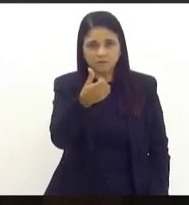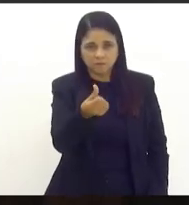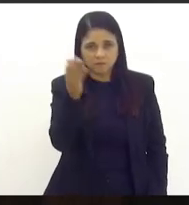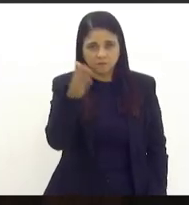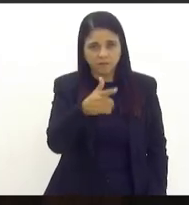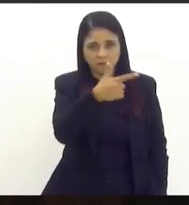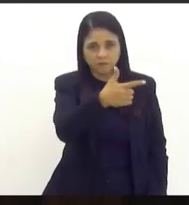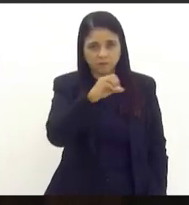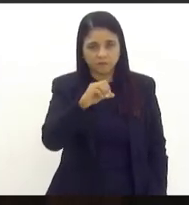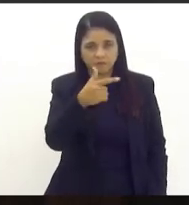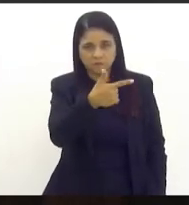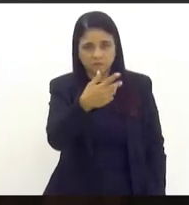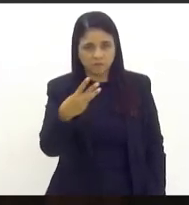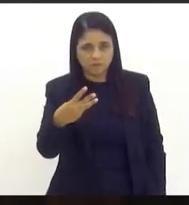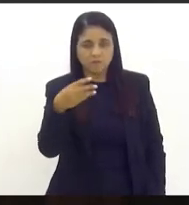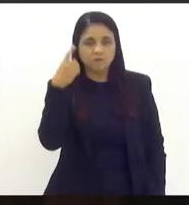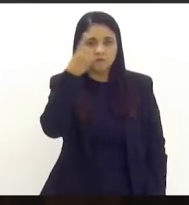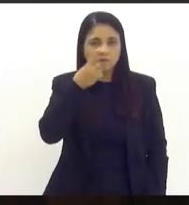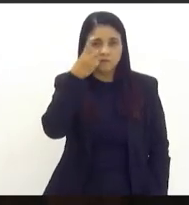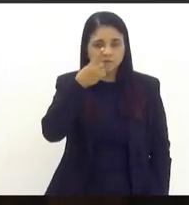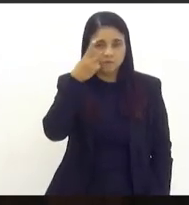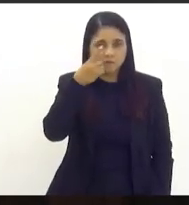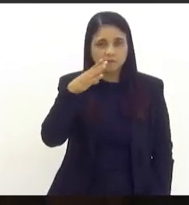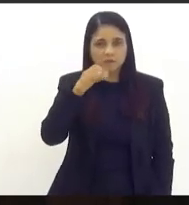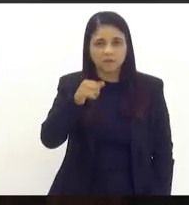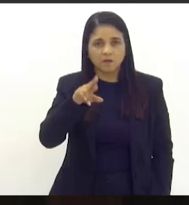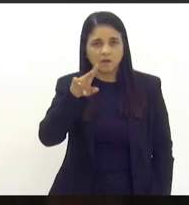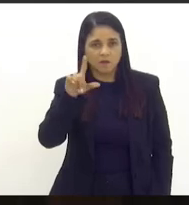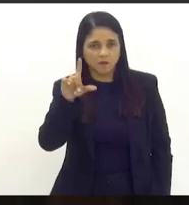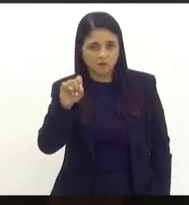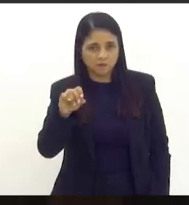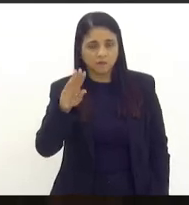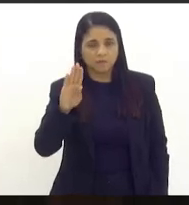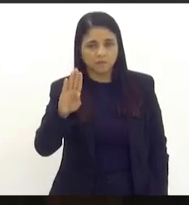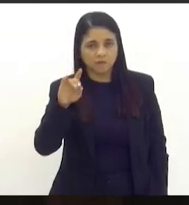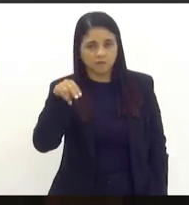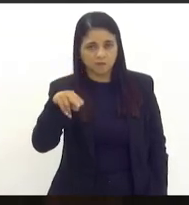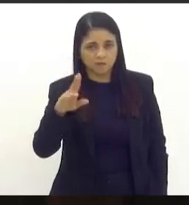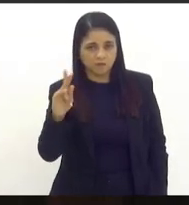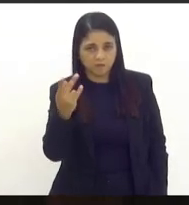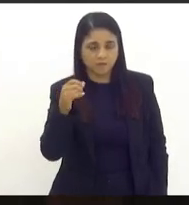336/223 do deputado Carlinho do BNH